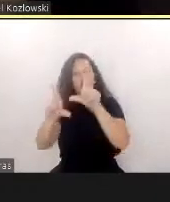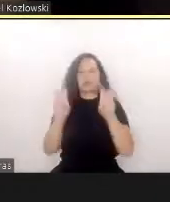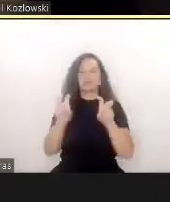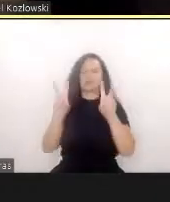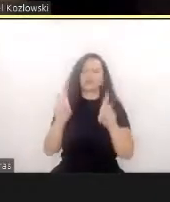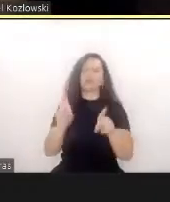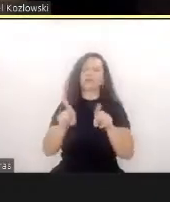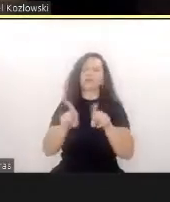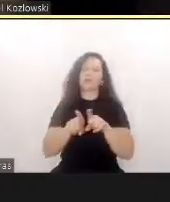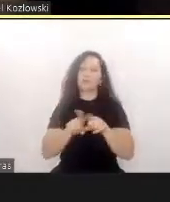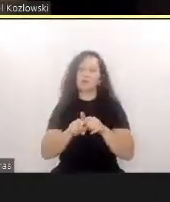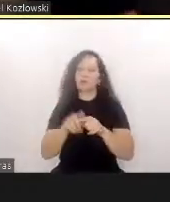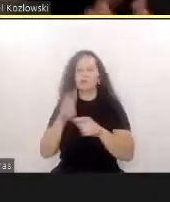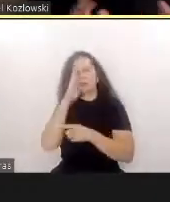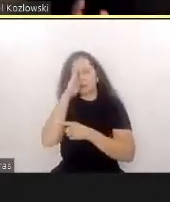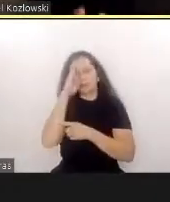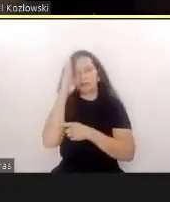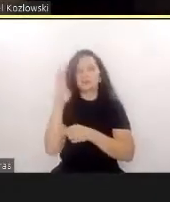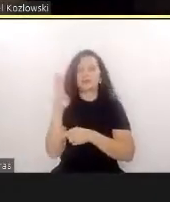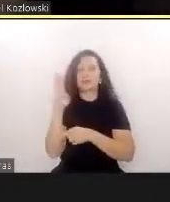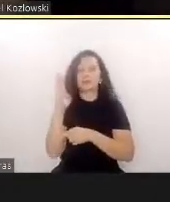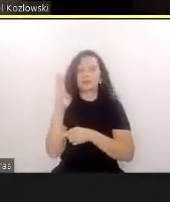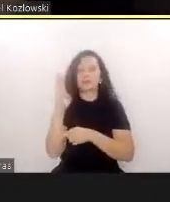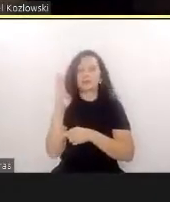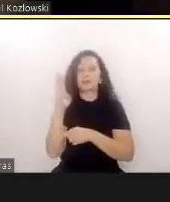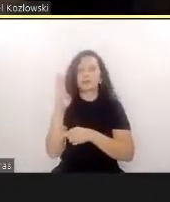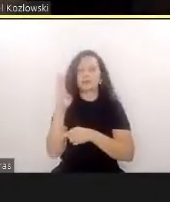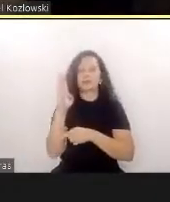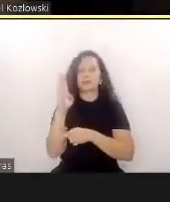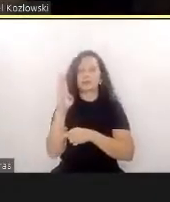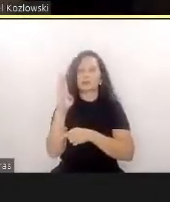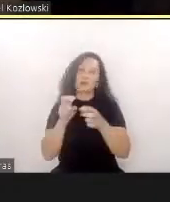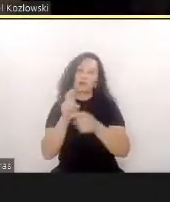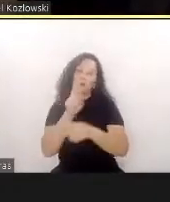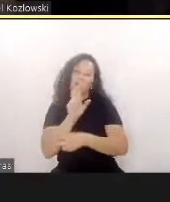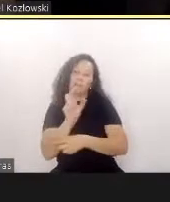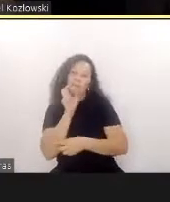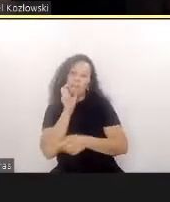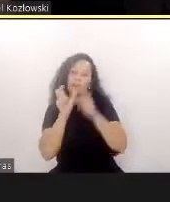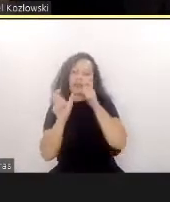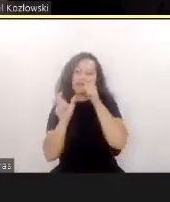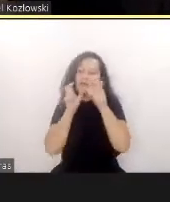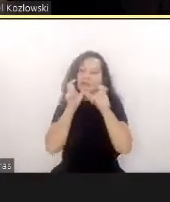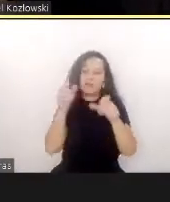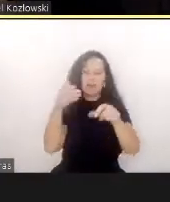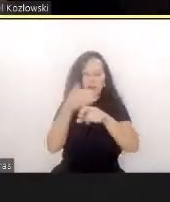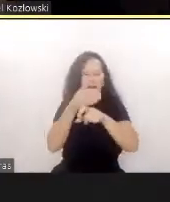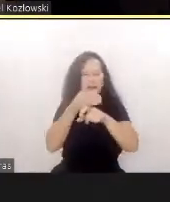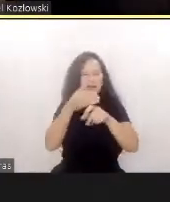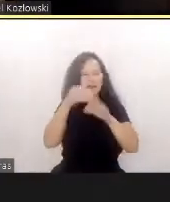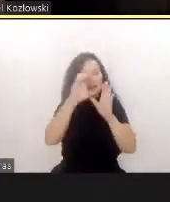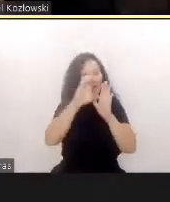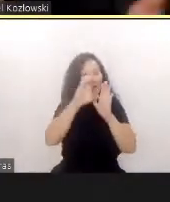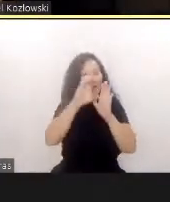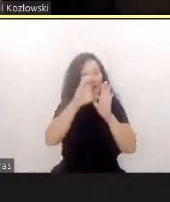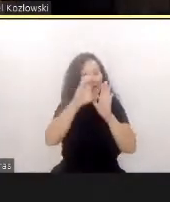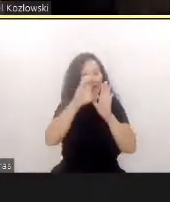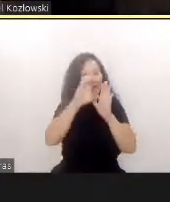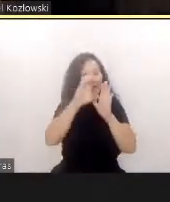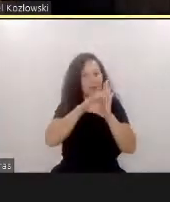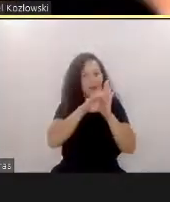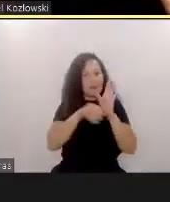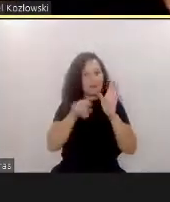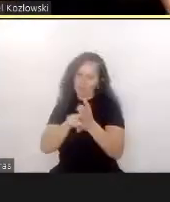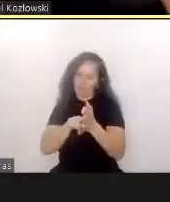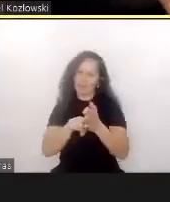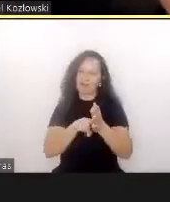principalmente, as que enquadrariam conceitualmente a pesquisa. E foi assim com a palavra